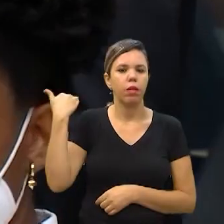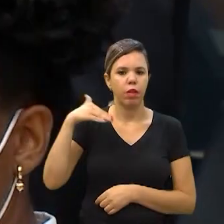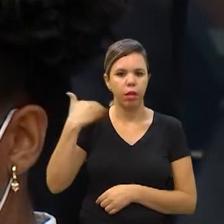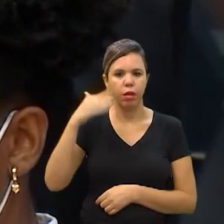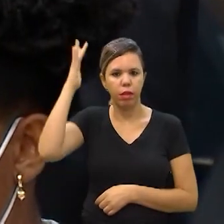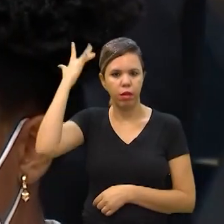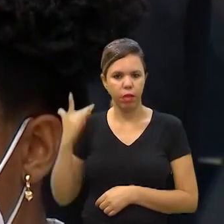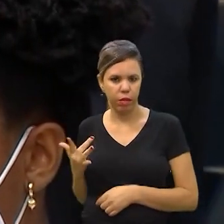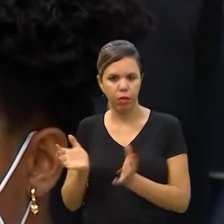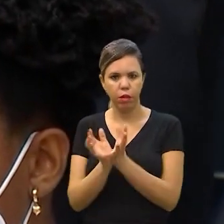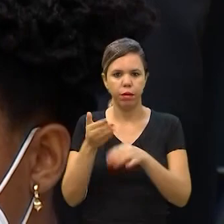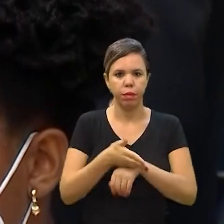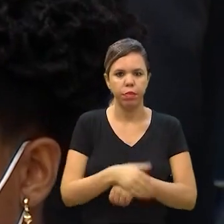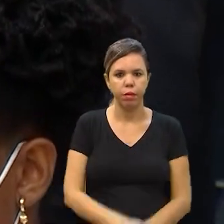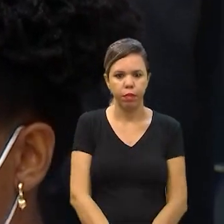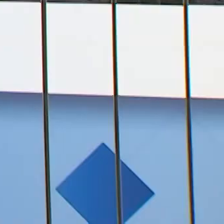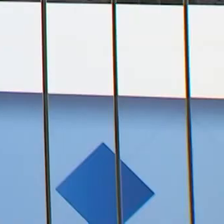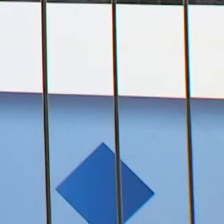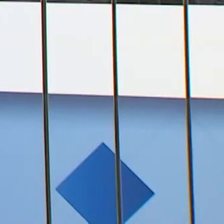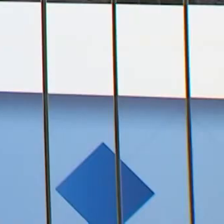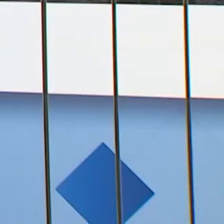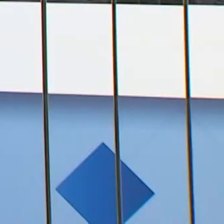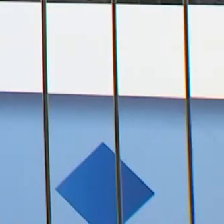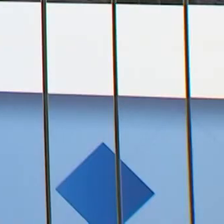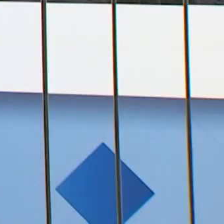Conte e Guida Calisto fazem parte da comissão.